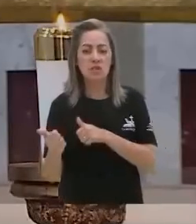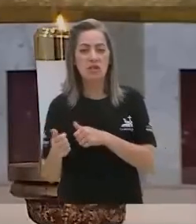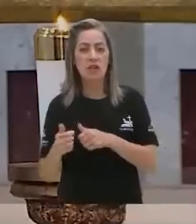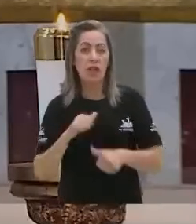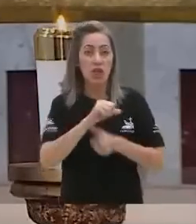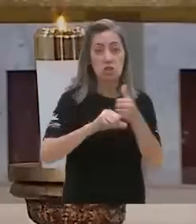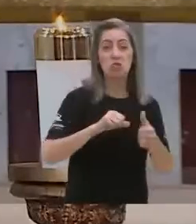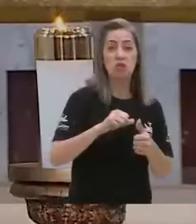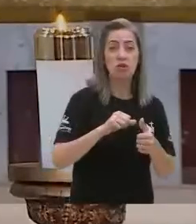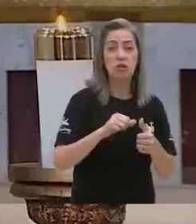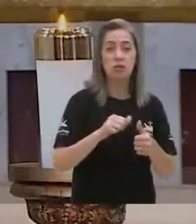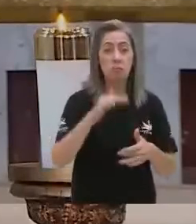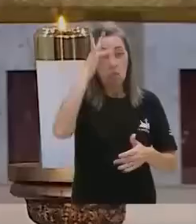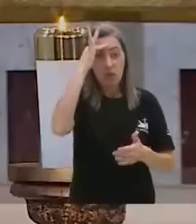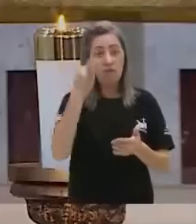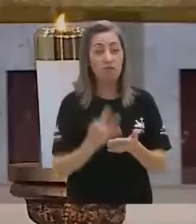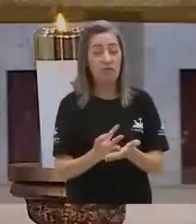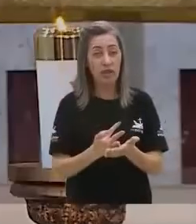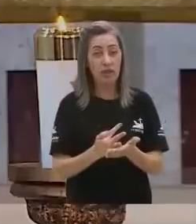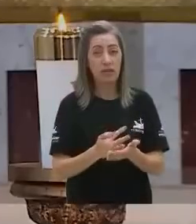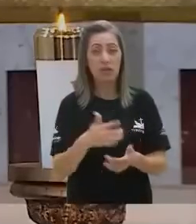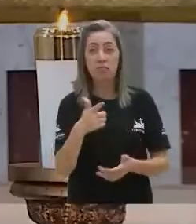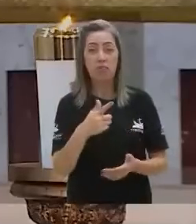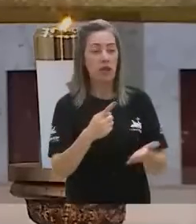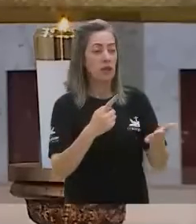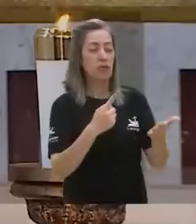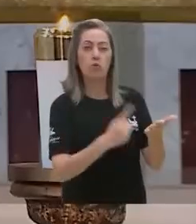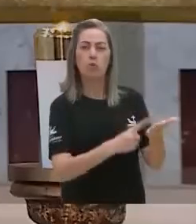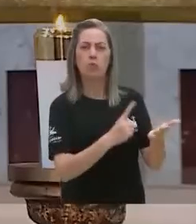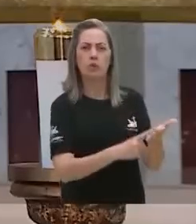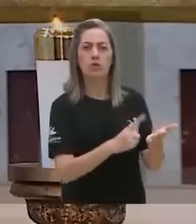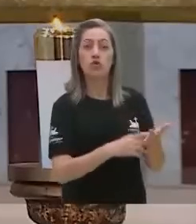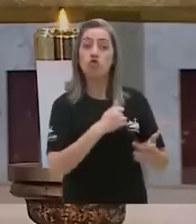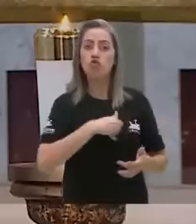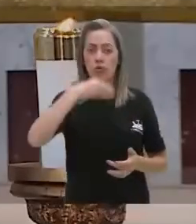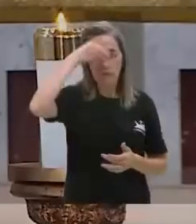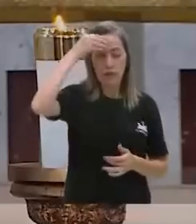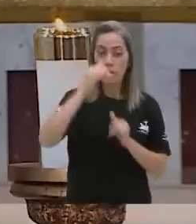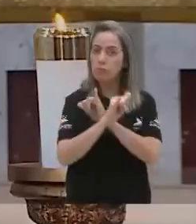fé descomprometida. João vai dizer: cuidado,